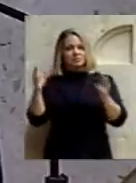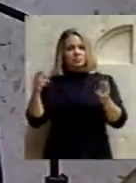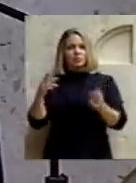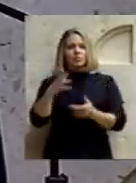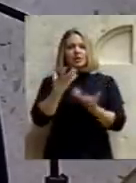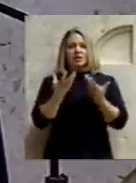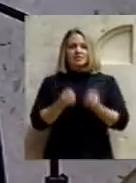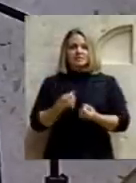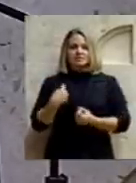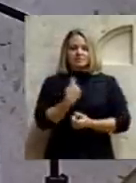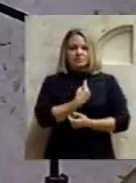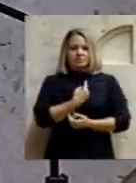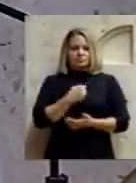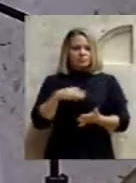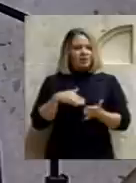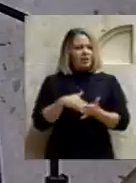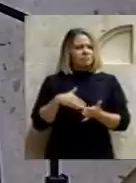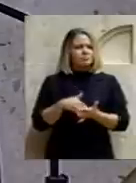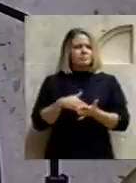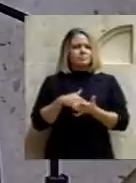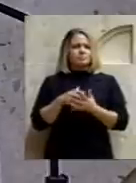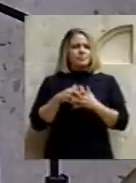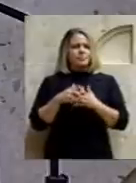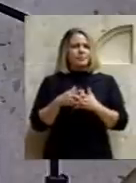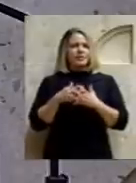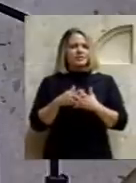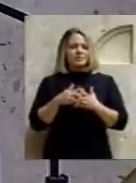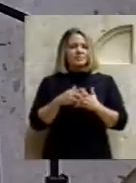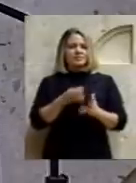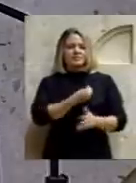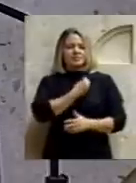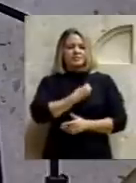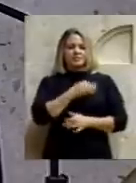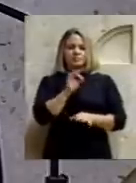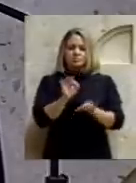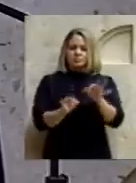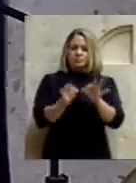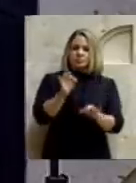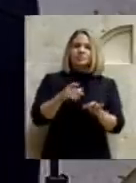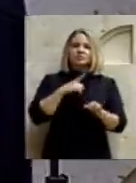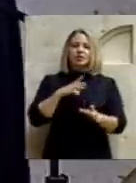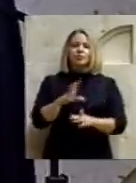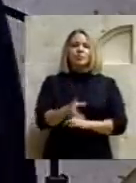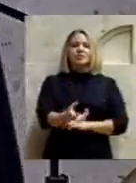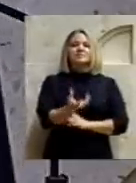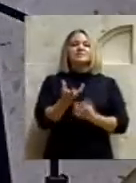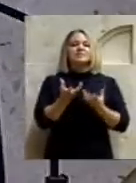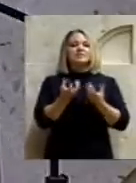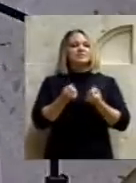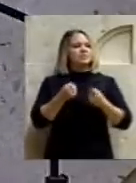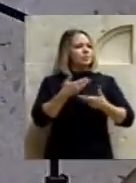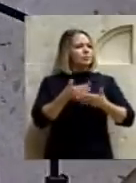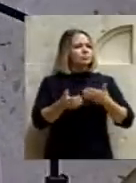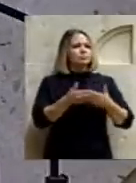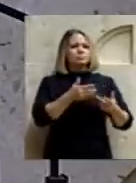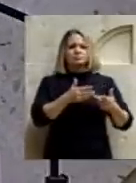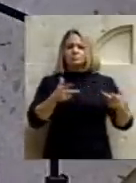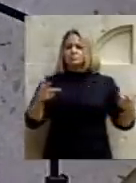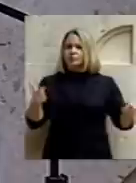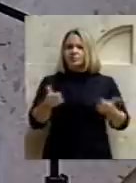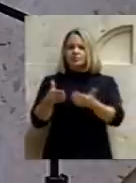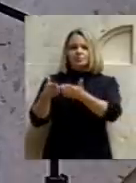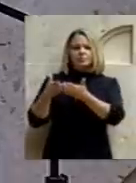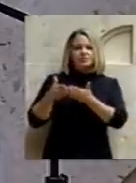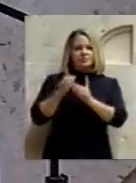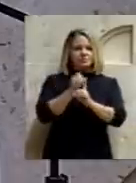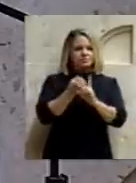nós impede que se exija do juiz a adesão cega a todo e qualquer clamor